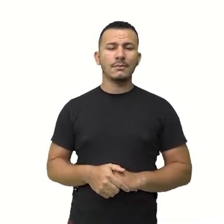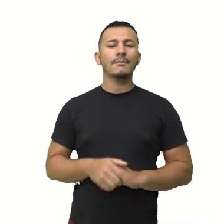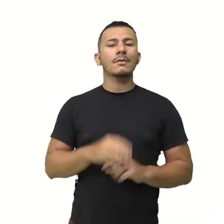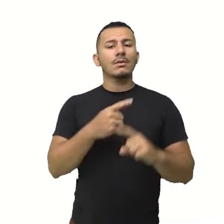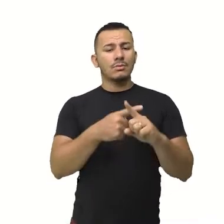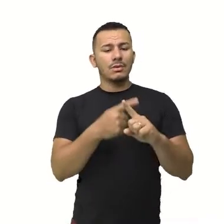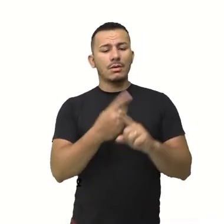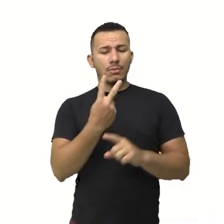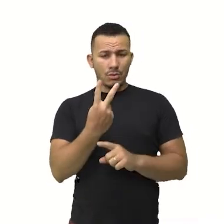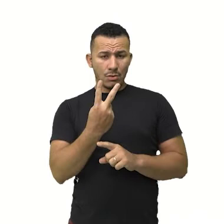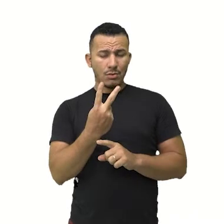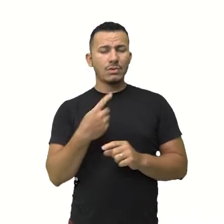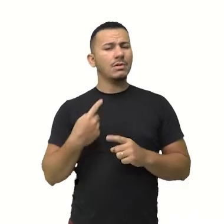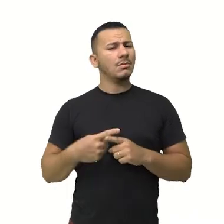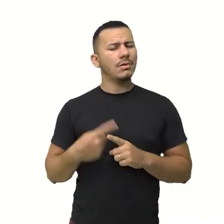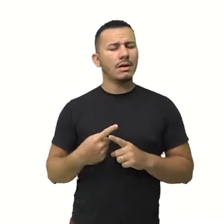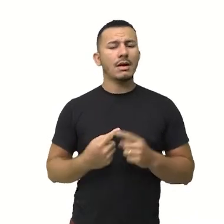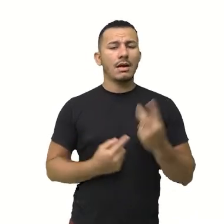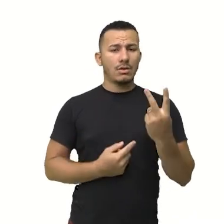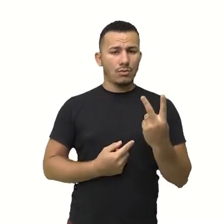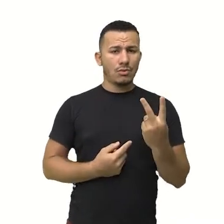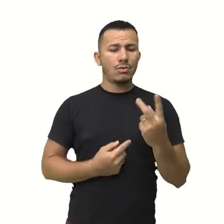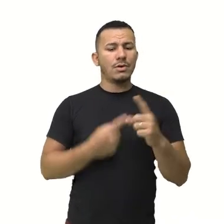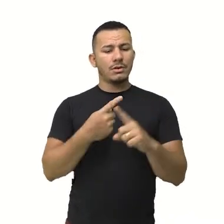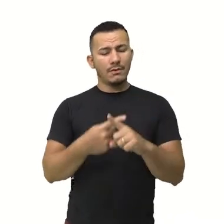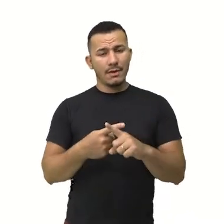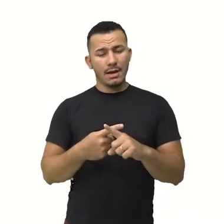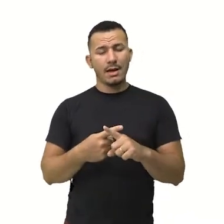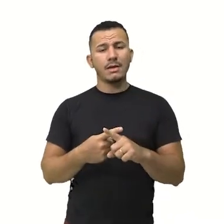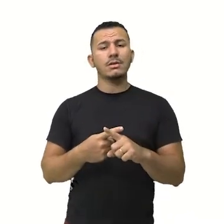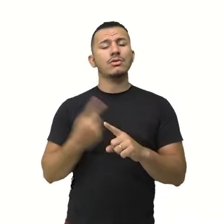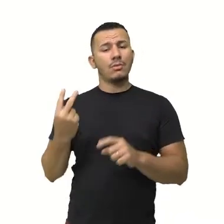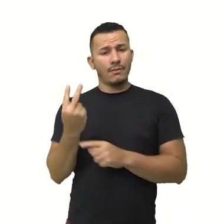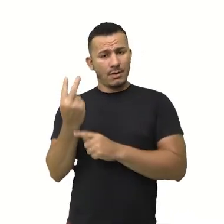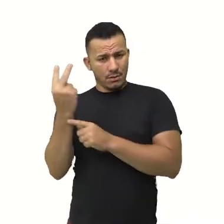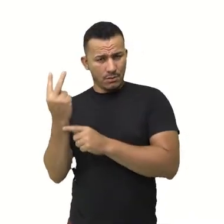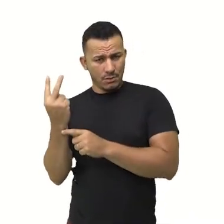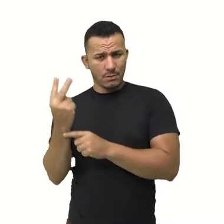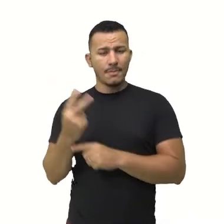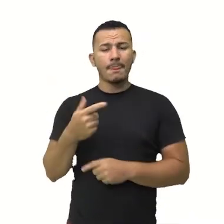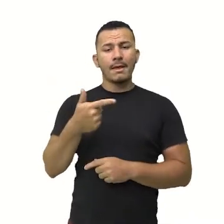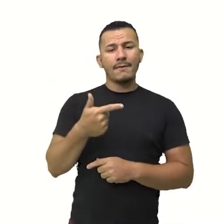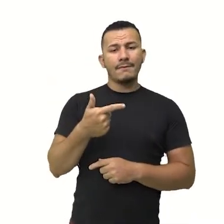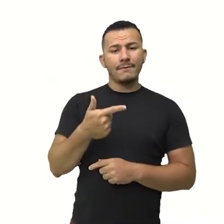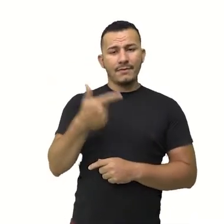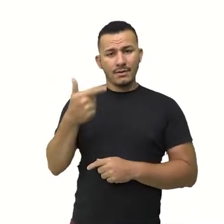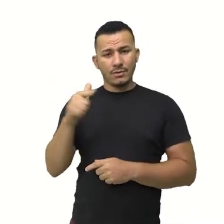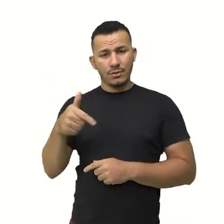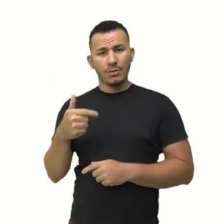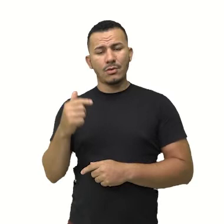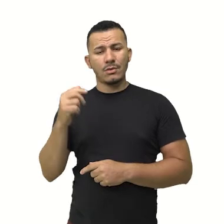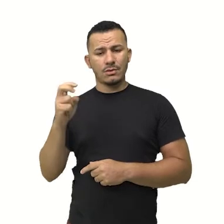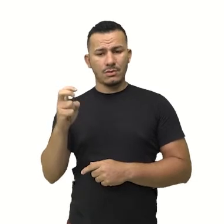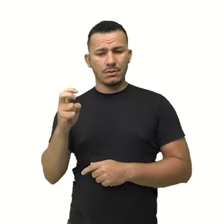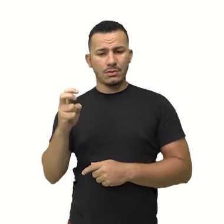é 2 vezes o valor lá, ó. Então, 22,